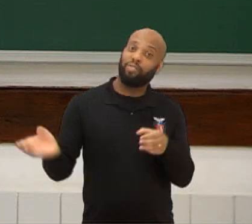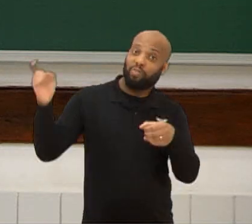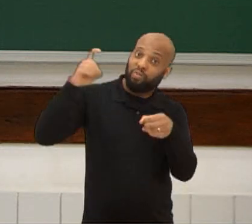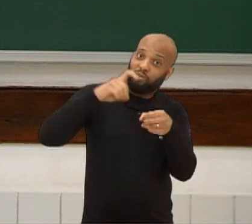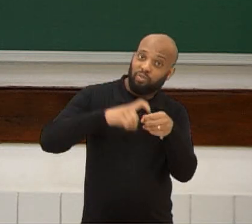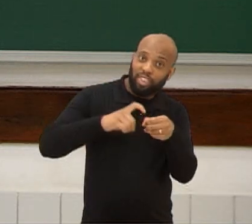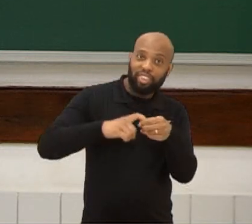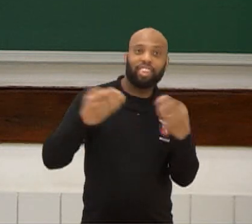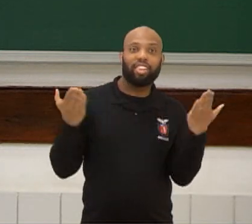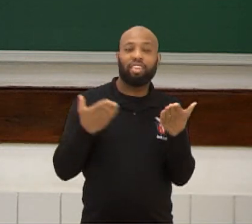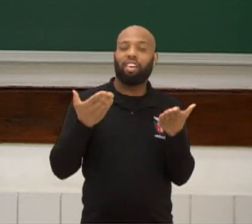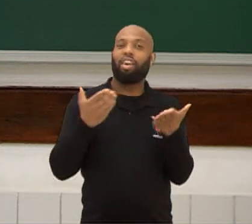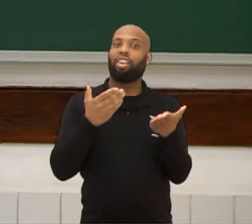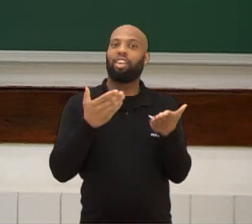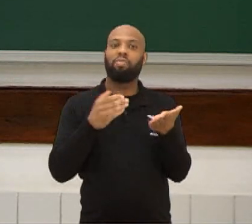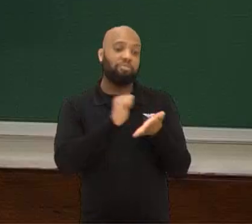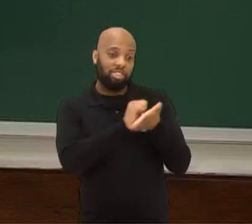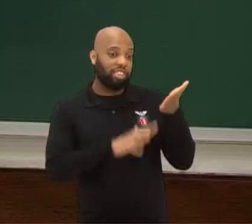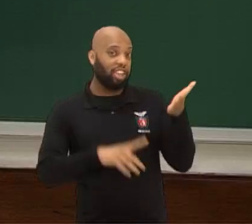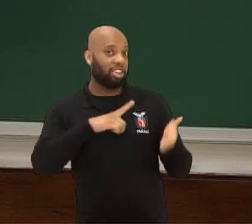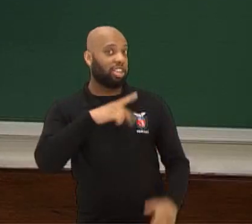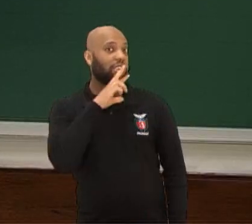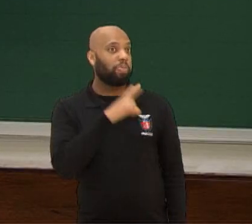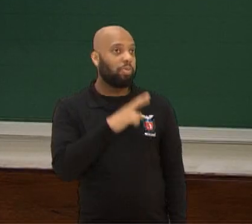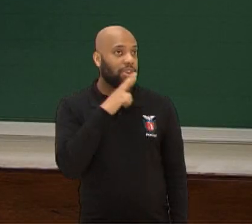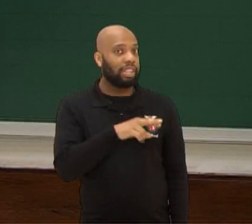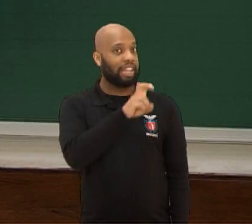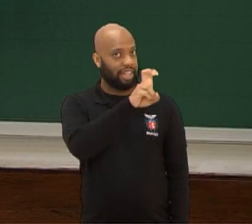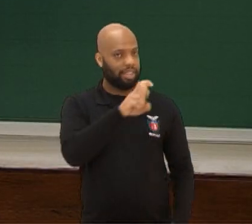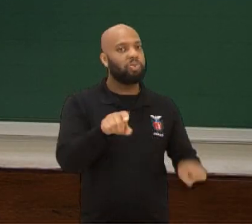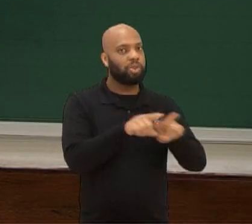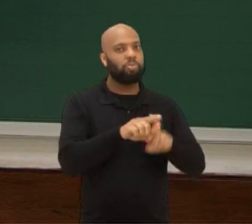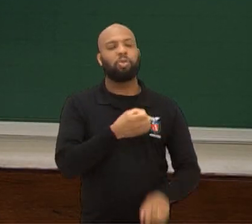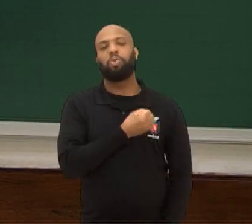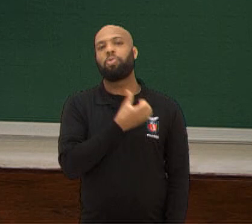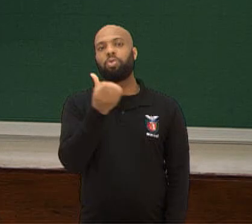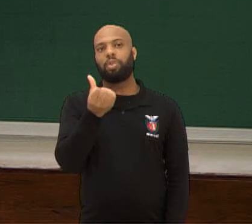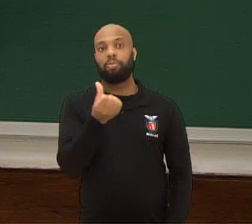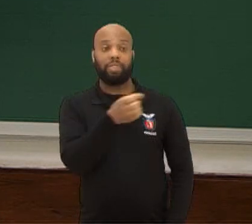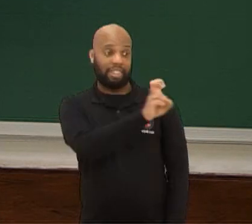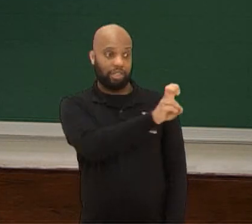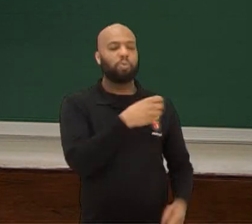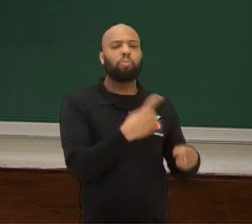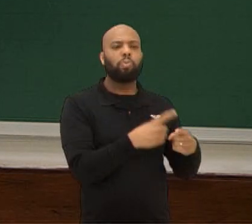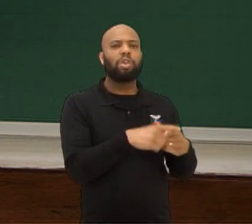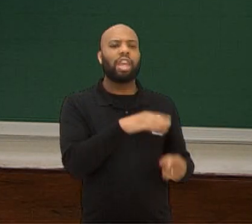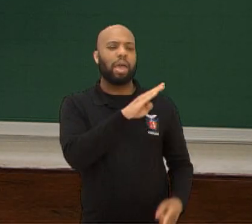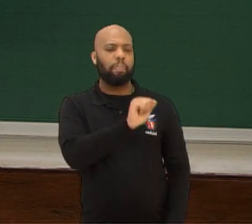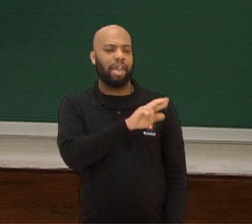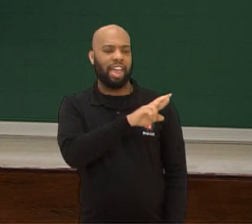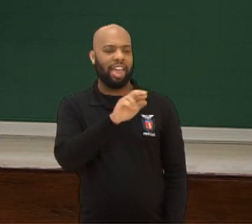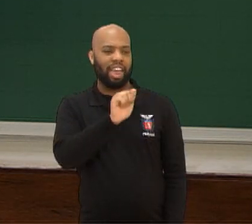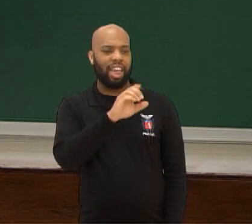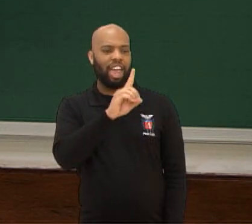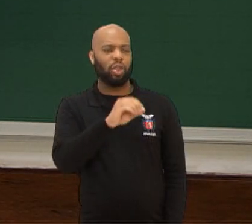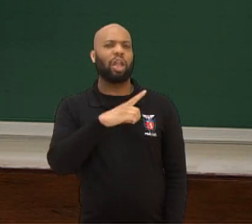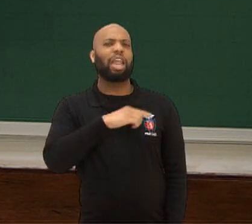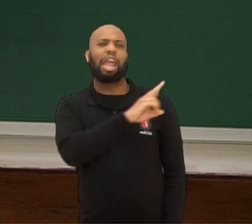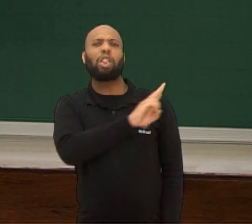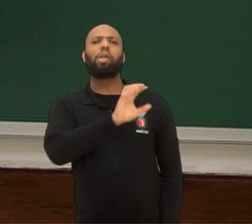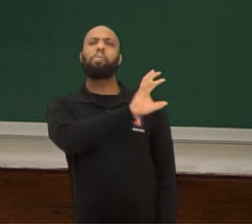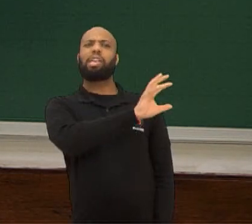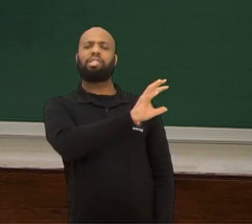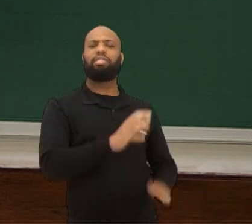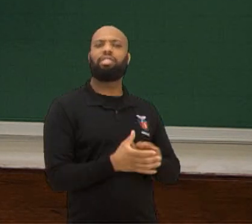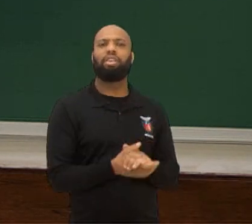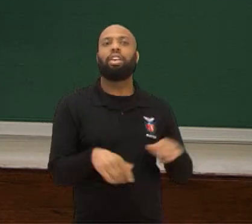voltando ali então com as atividades que ficaram, né? As 5 e as 6, porque o barreado, prato típico do Paraná, recebe esse nome